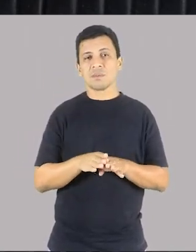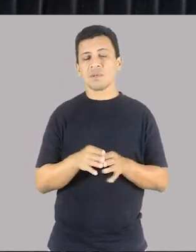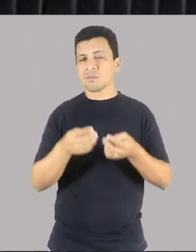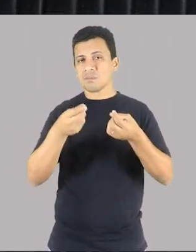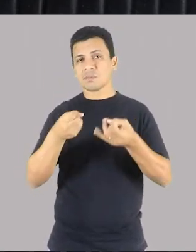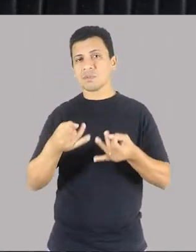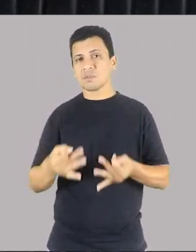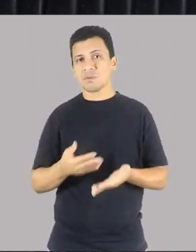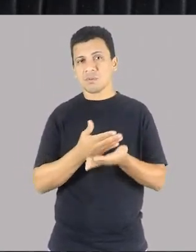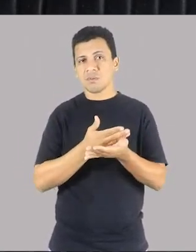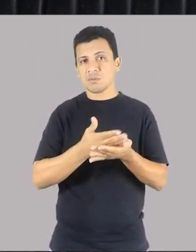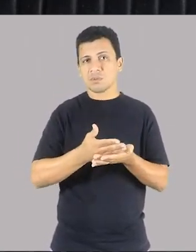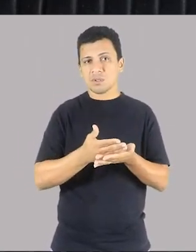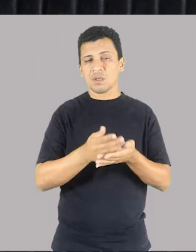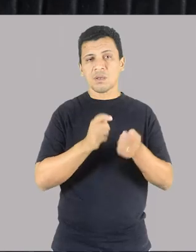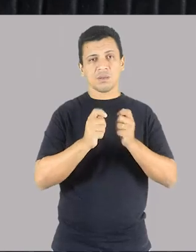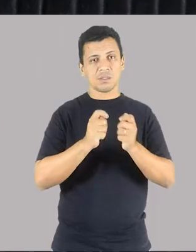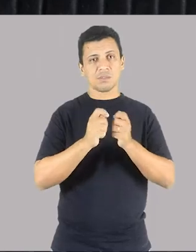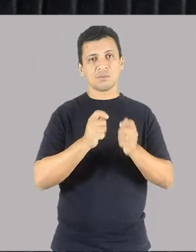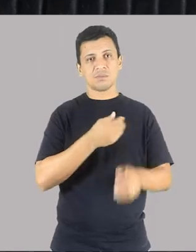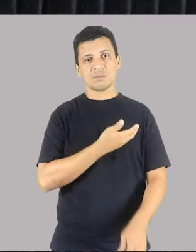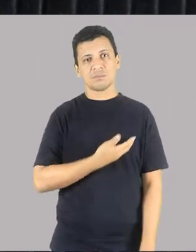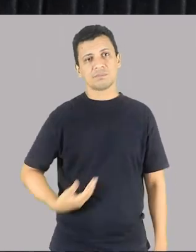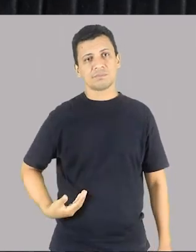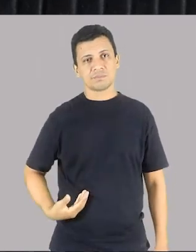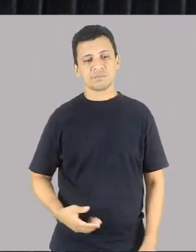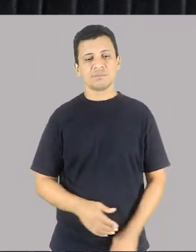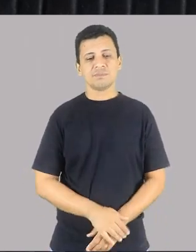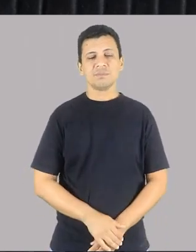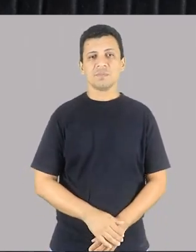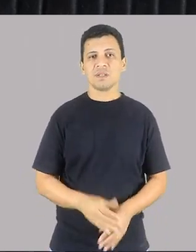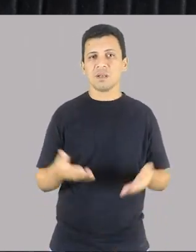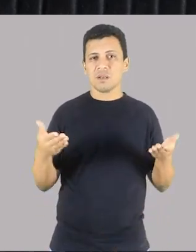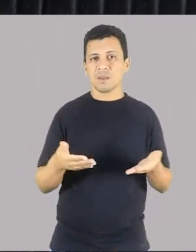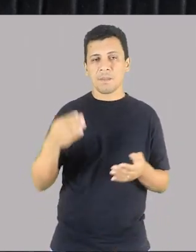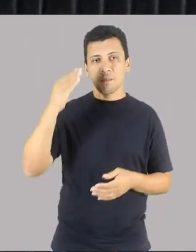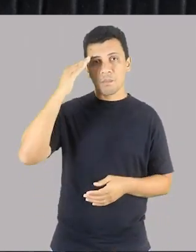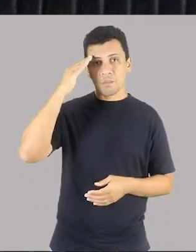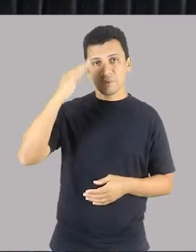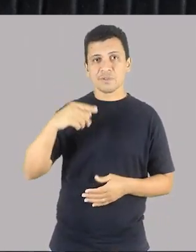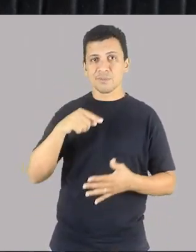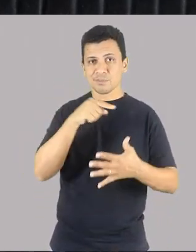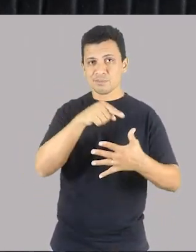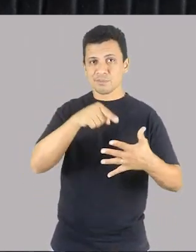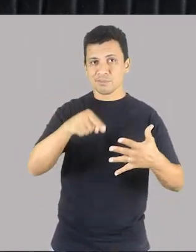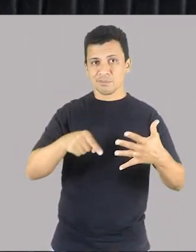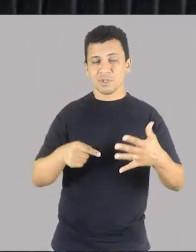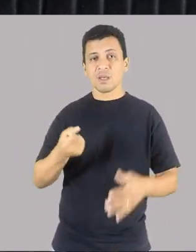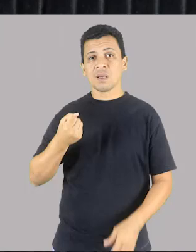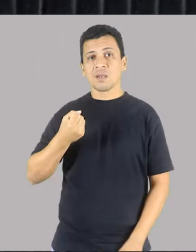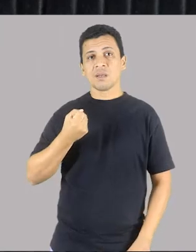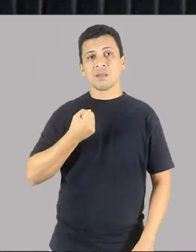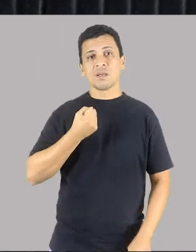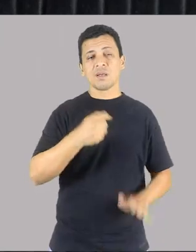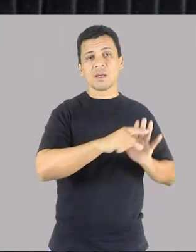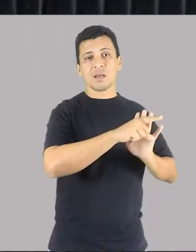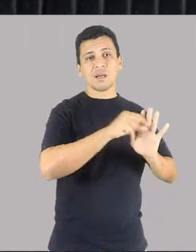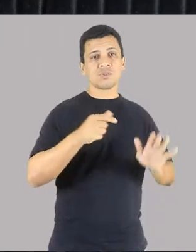e a indisponibilidade do interesse público, e que servem como uma interpretação básica, basilar. Temos que saber esses